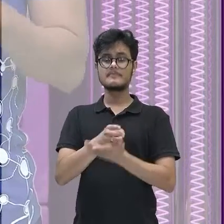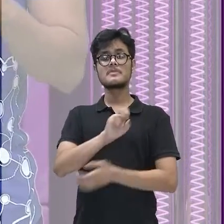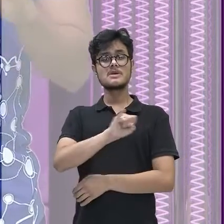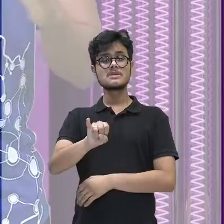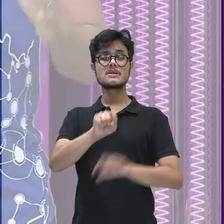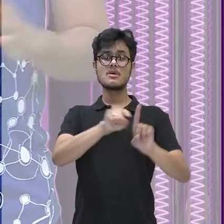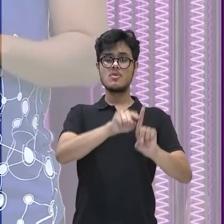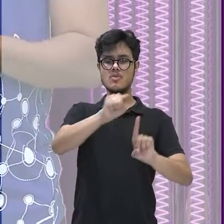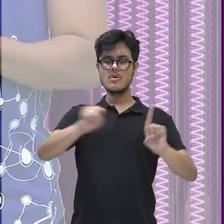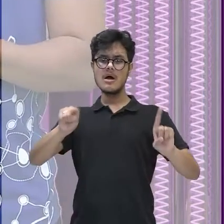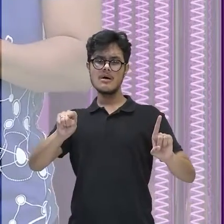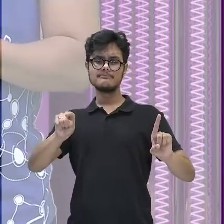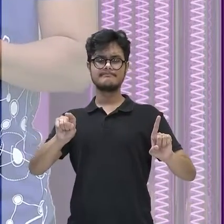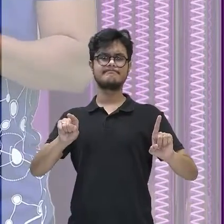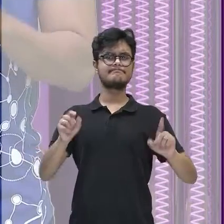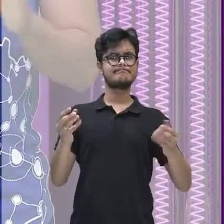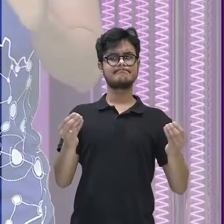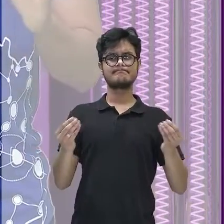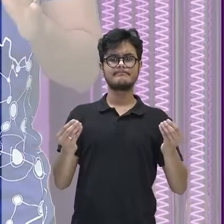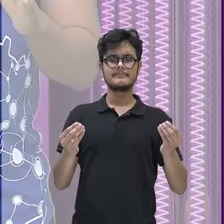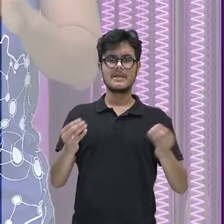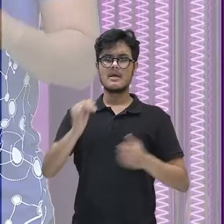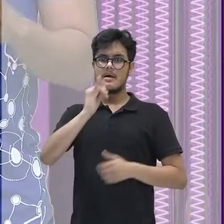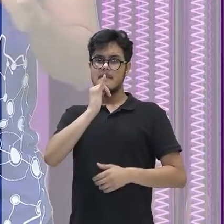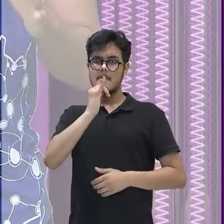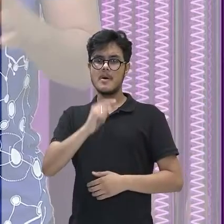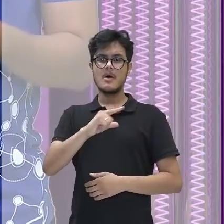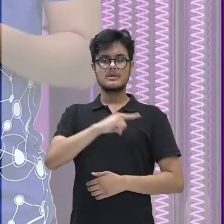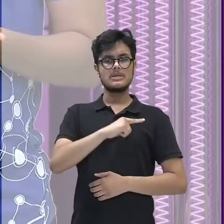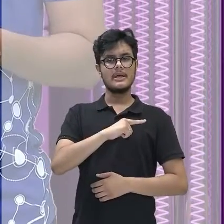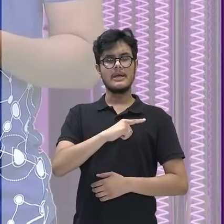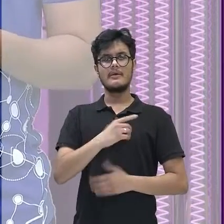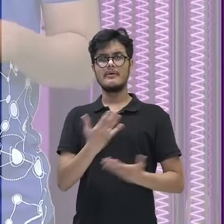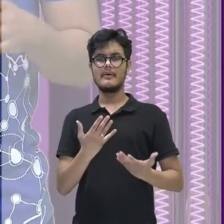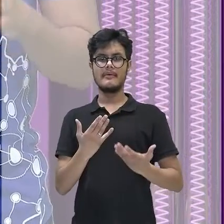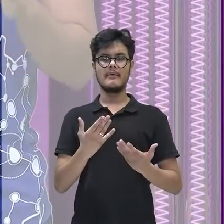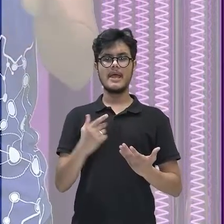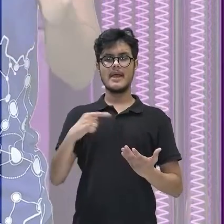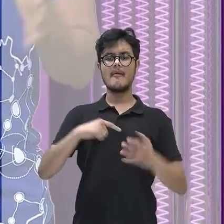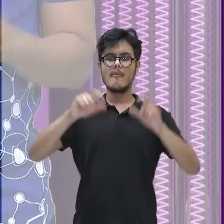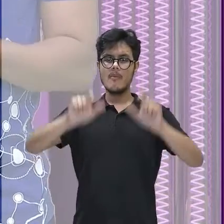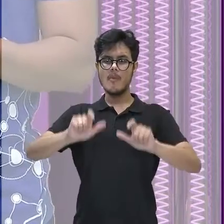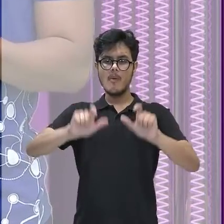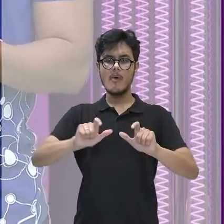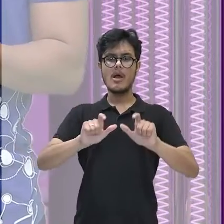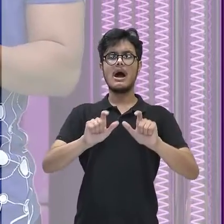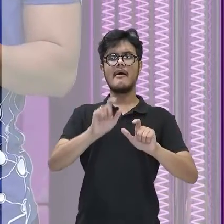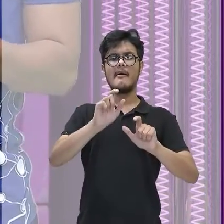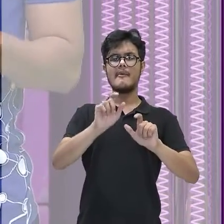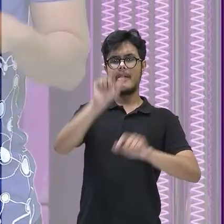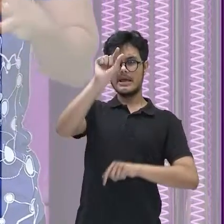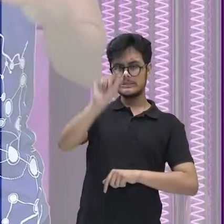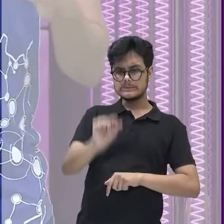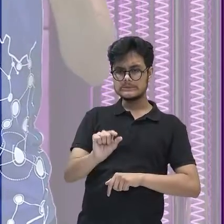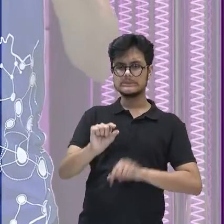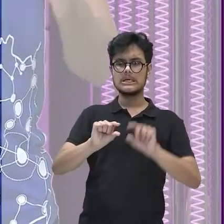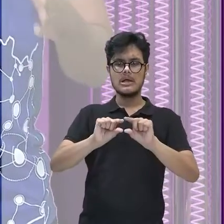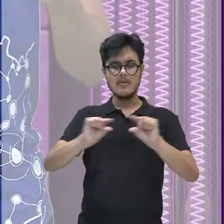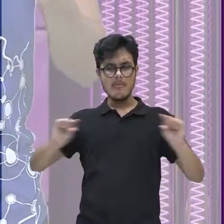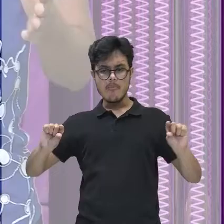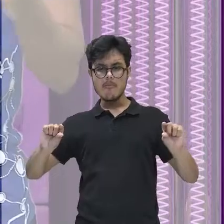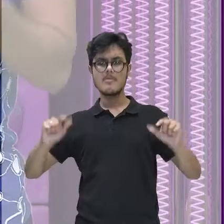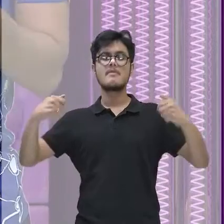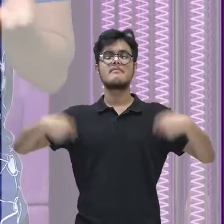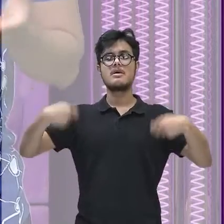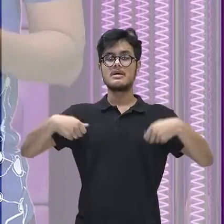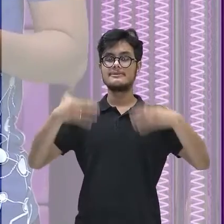gráfico tiver ali perto, for um gráfico que tiver um eixo cartesiano ou uma orientação cartesiana, nós temos que observar